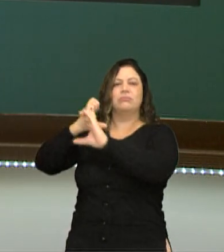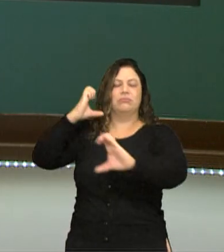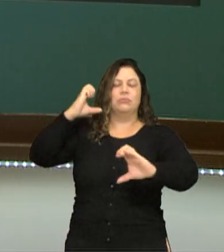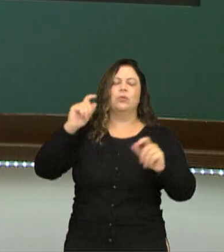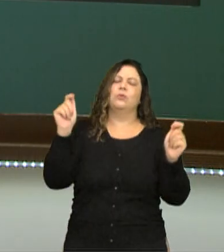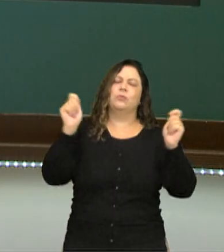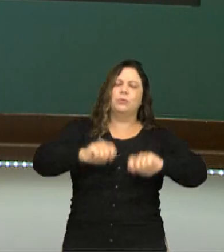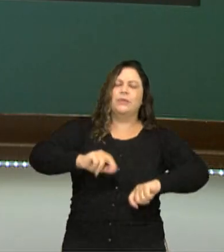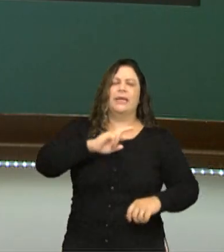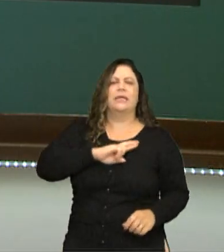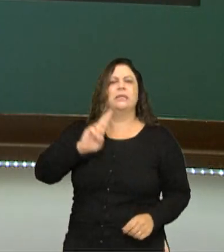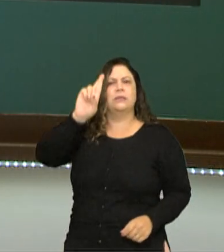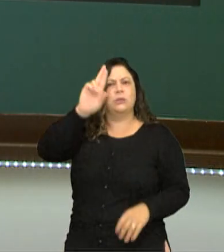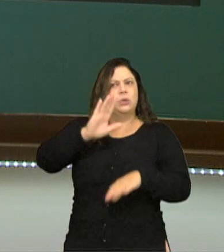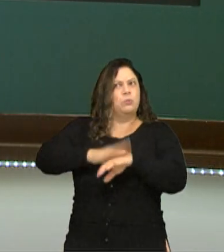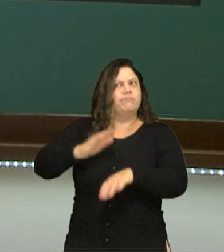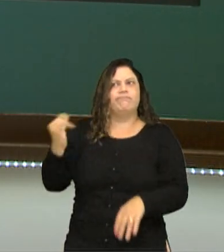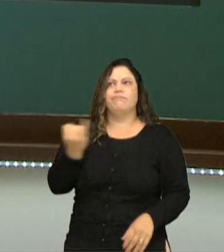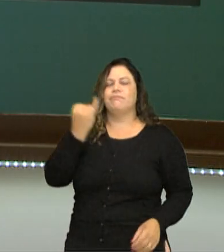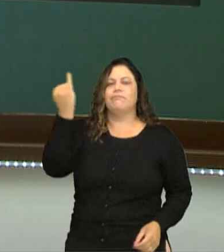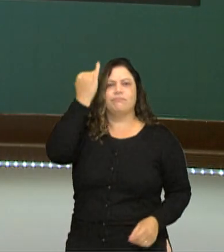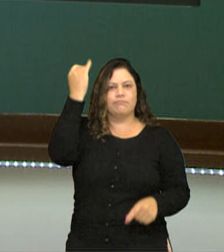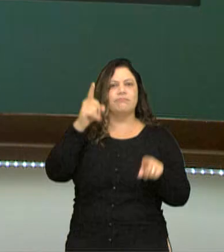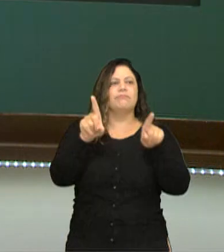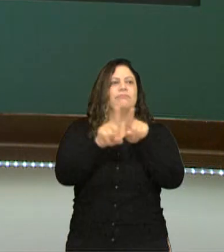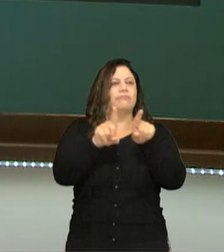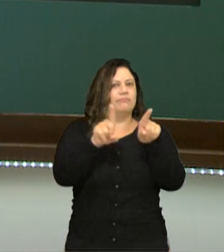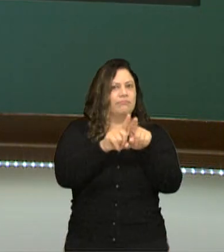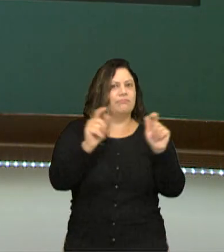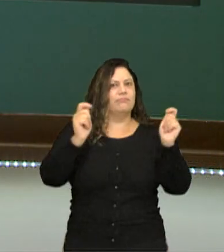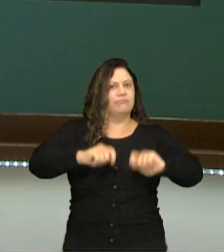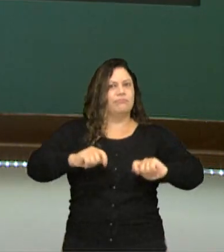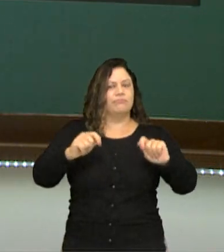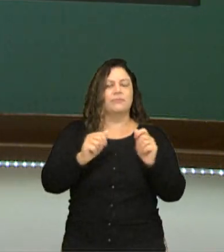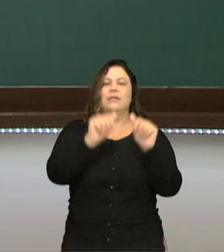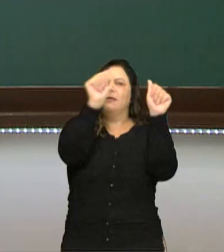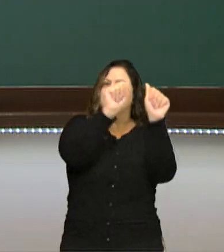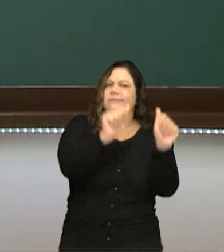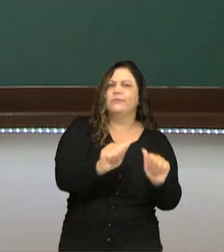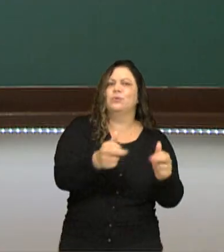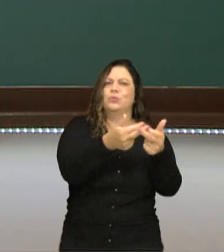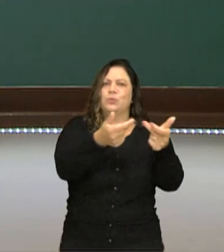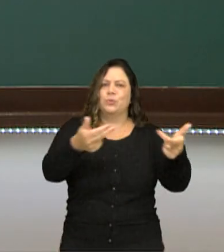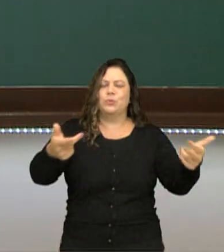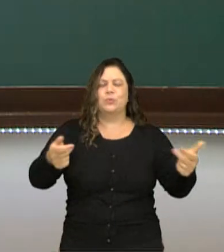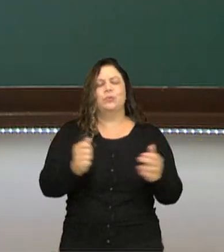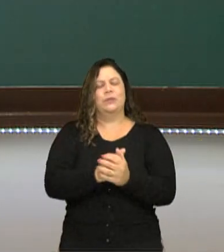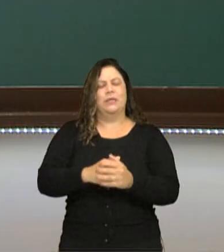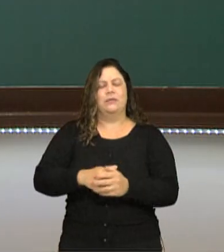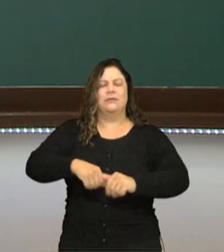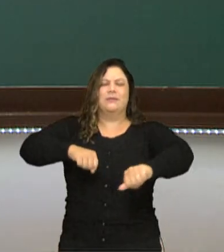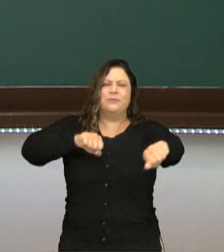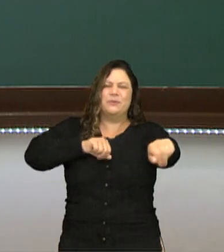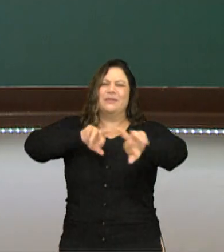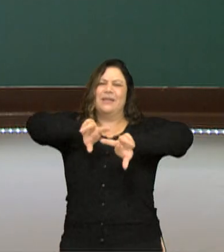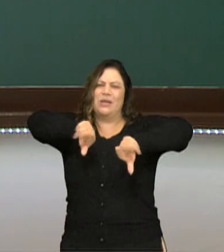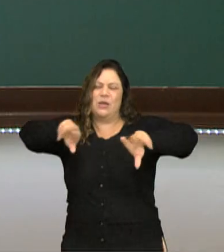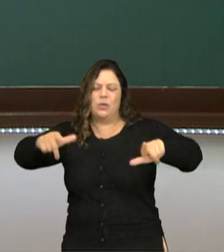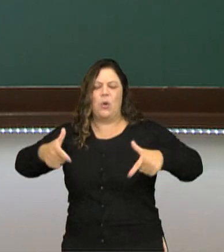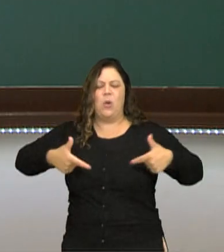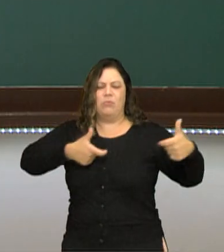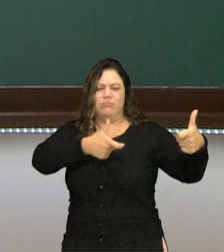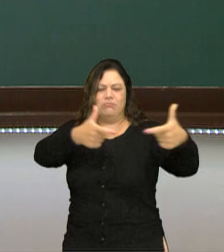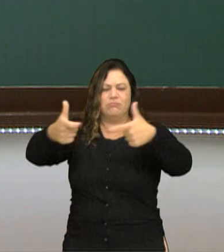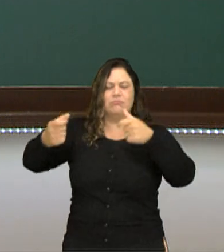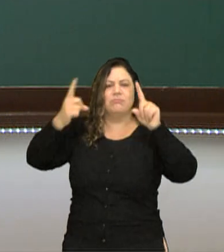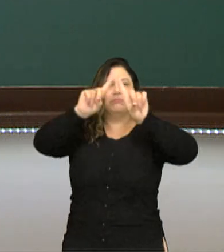religião muito importante também. Eles homenageavam os deuses, né? E também os heróis de guerra, né? Os esportistas.